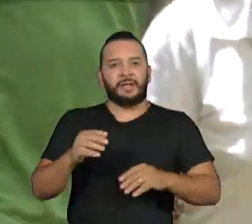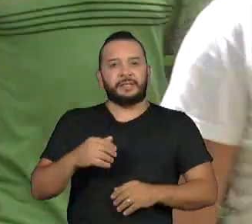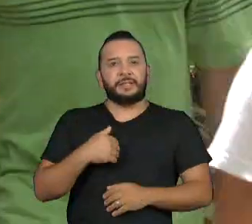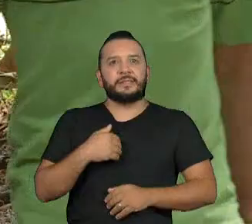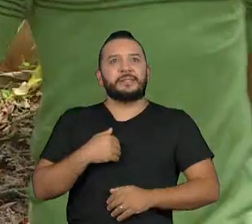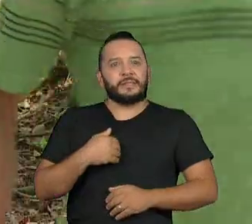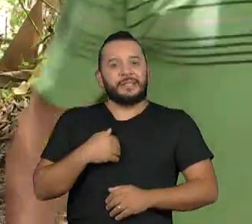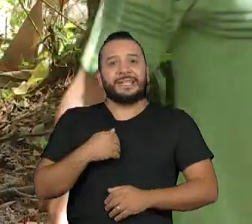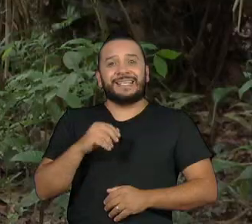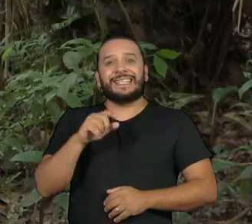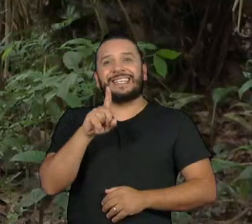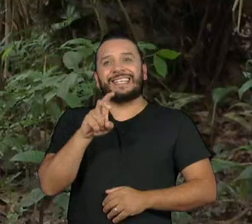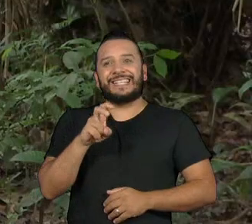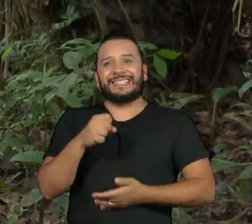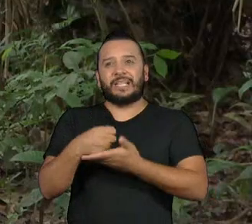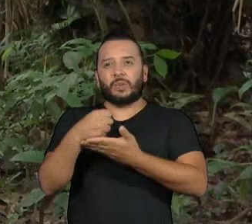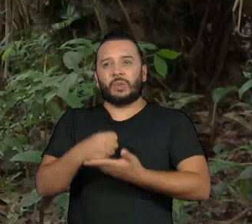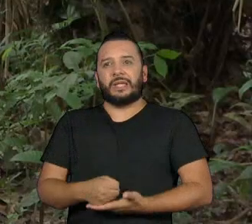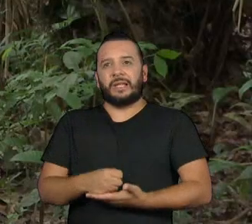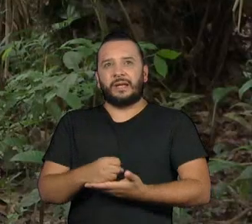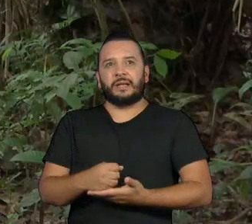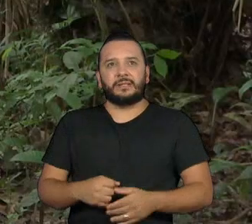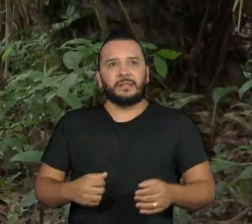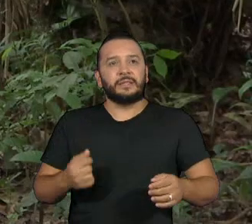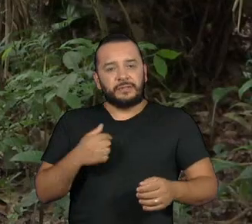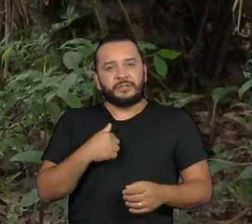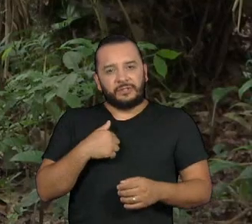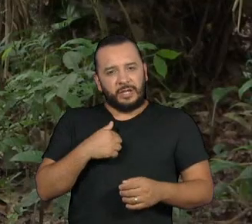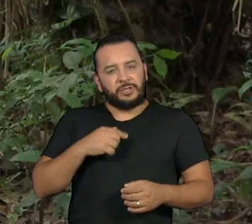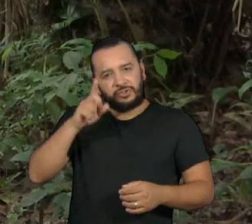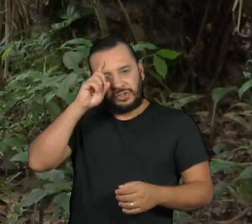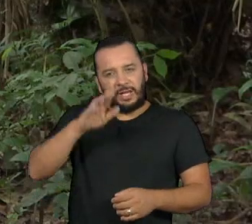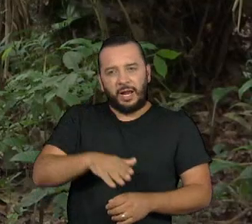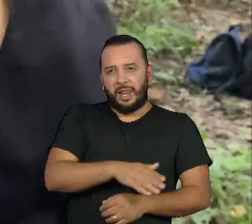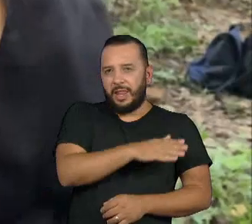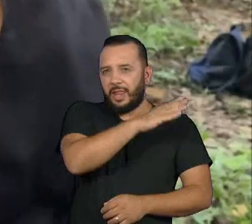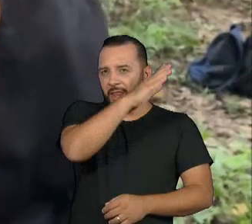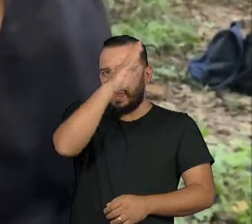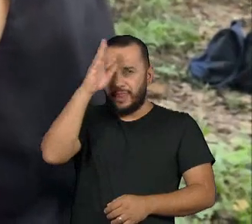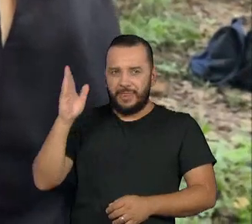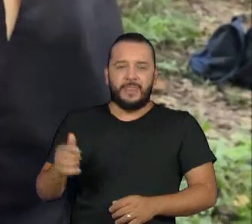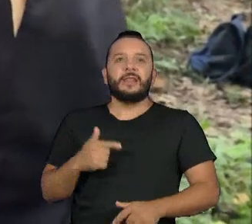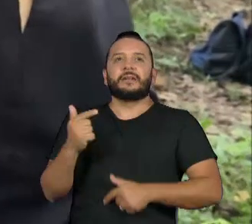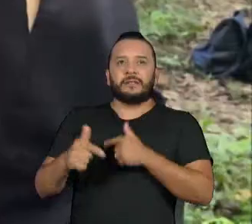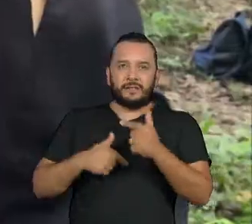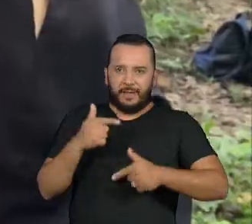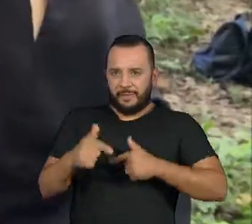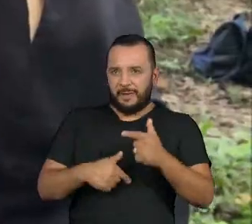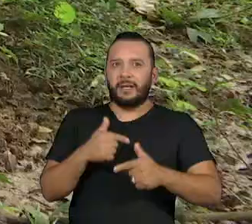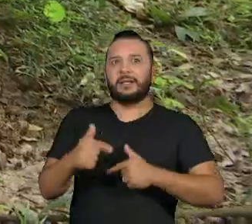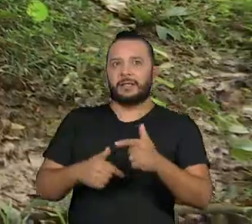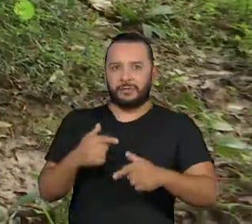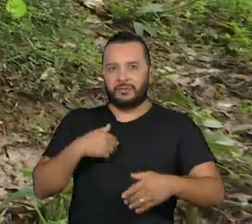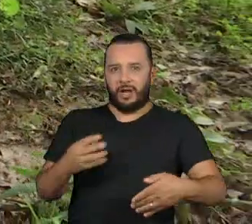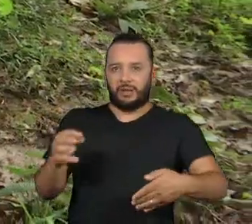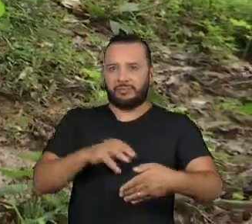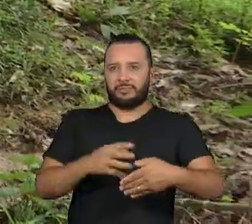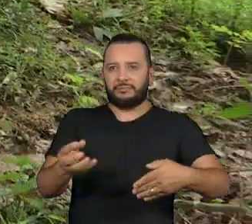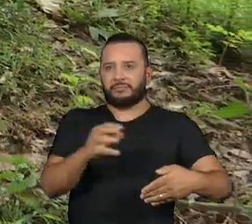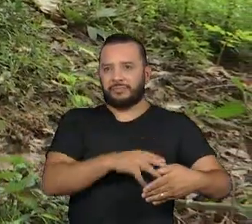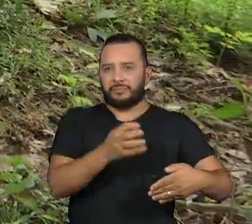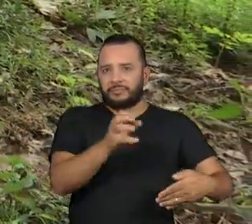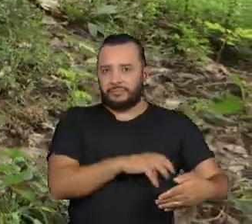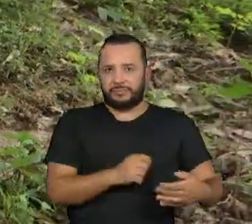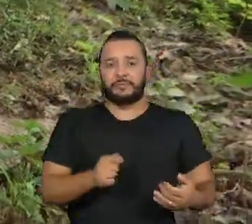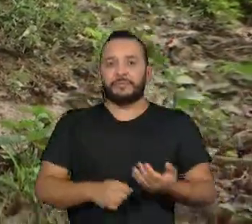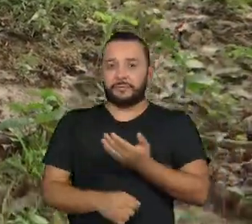5 toneladas. Passa o dia no mato, chega às 5 horas, passa o dia trabalhando, em casa a gente traz o produto, né?